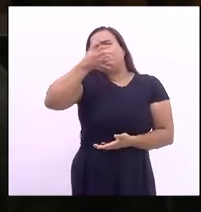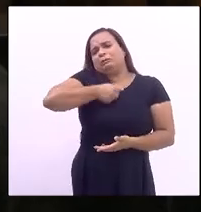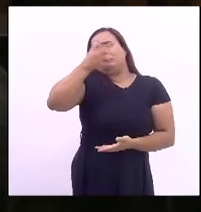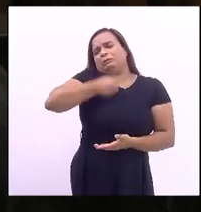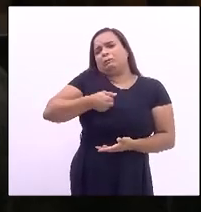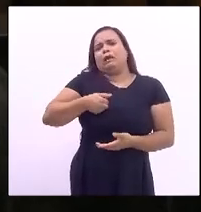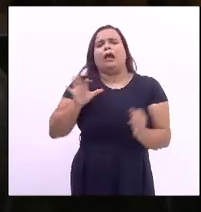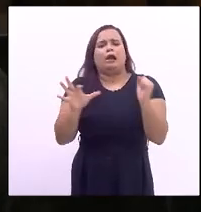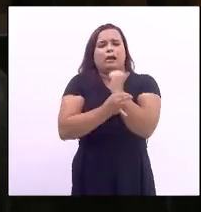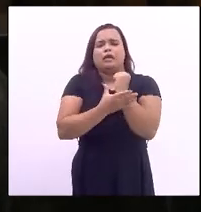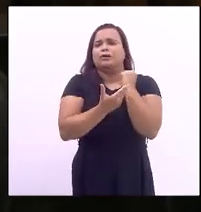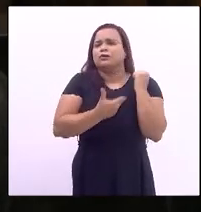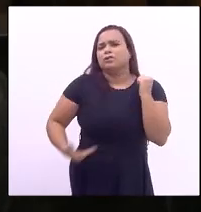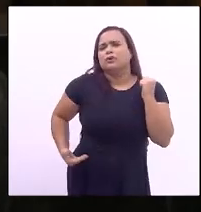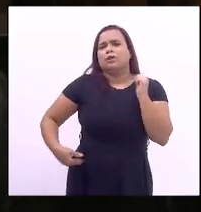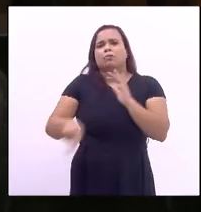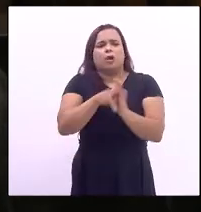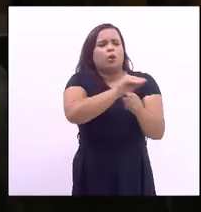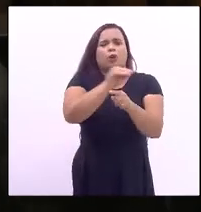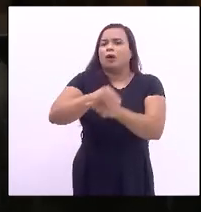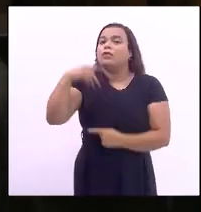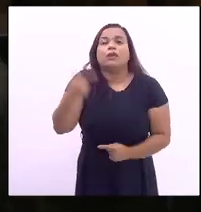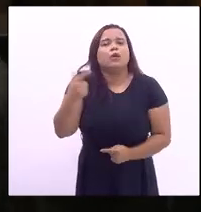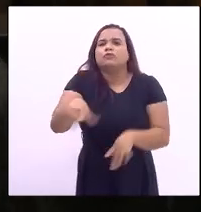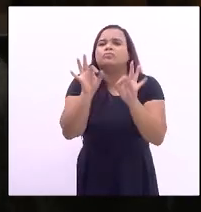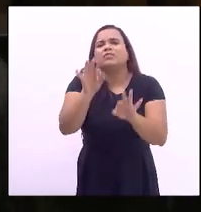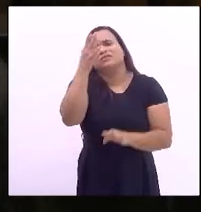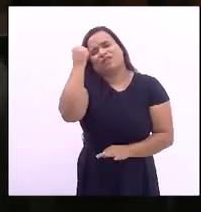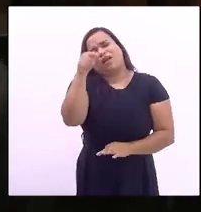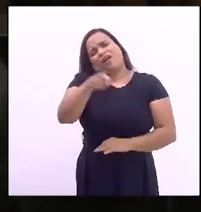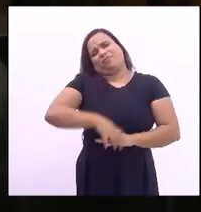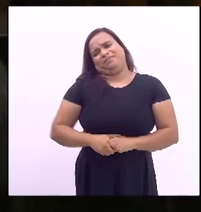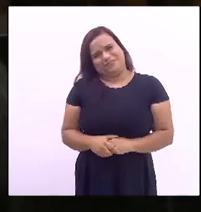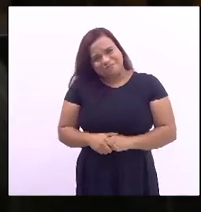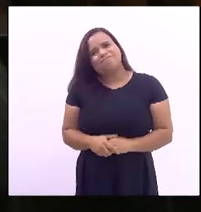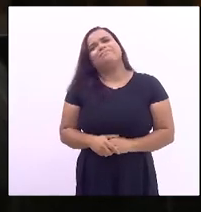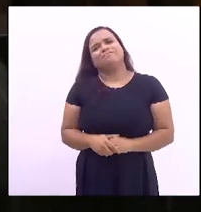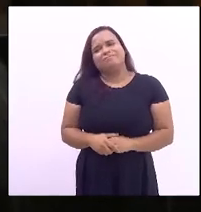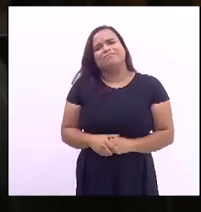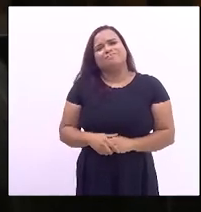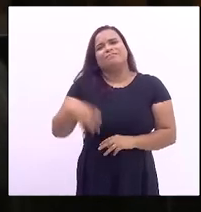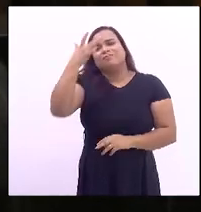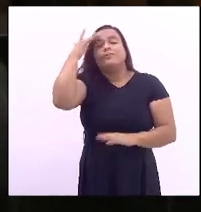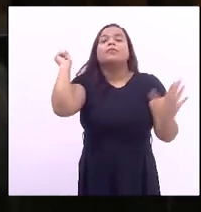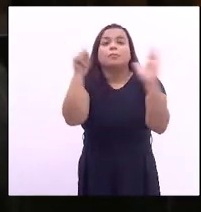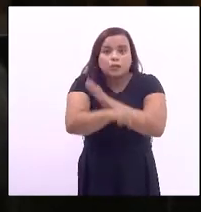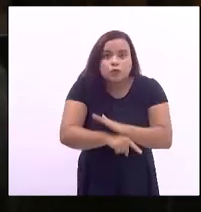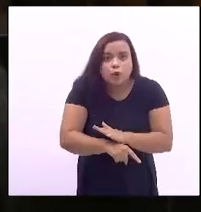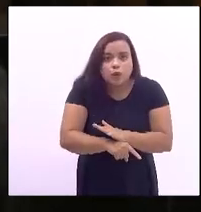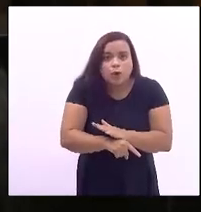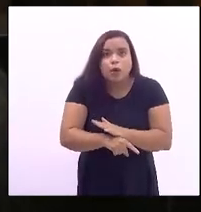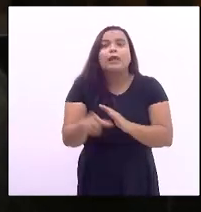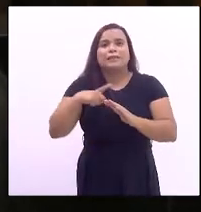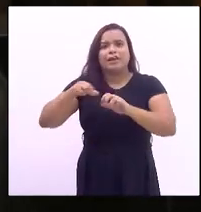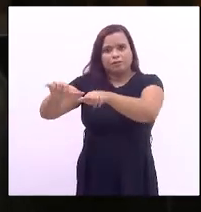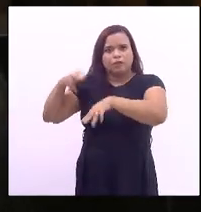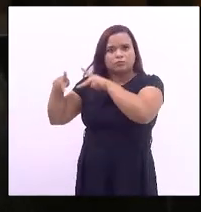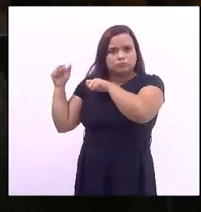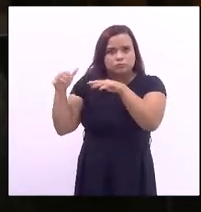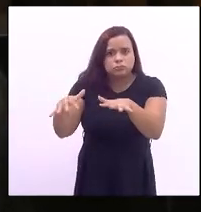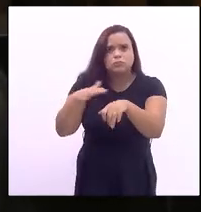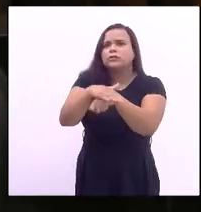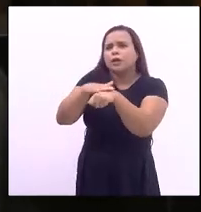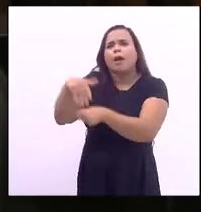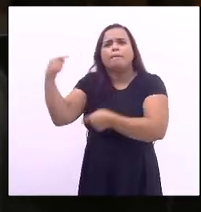agentes de Segurança Pública que não estamos deputado bom Alguém perguntou foi feito audiências